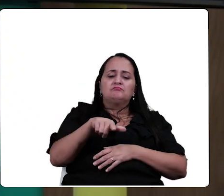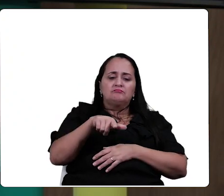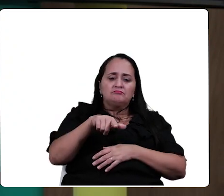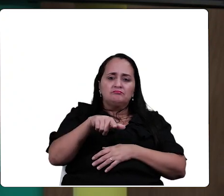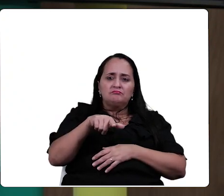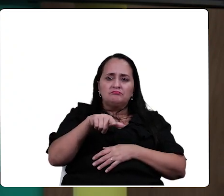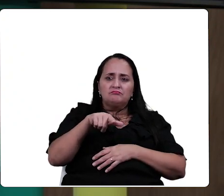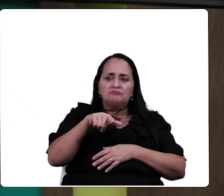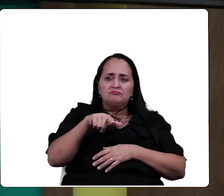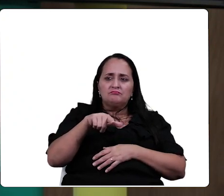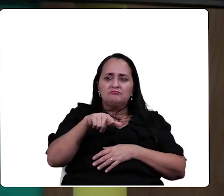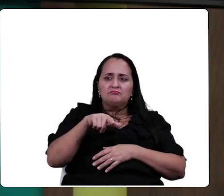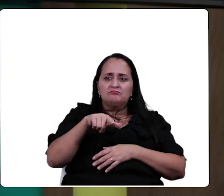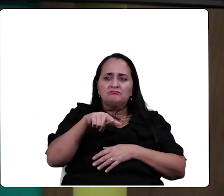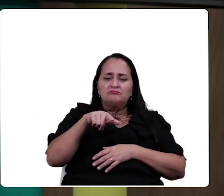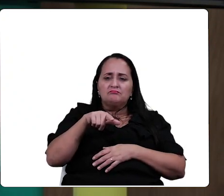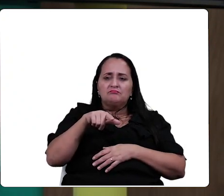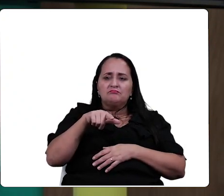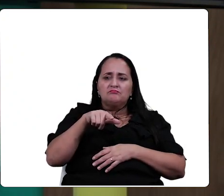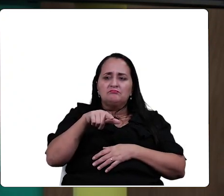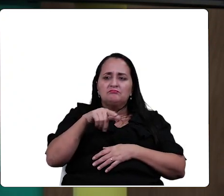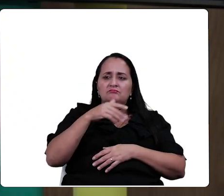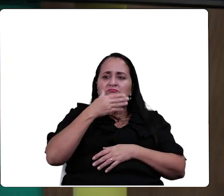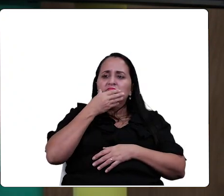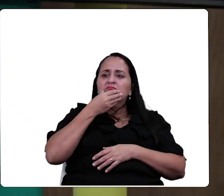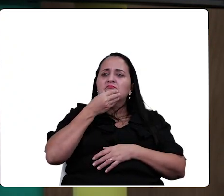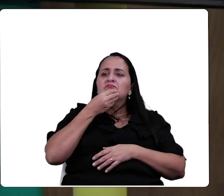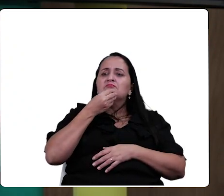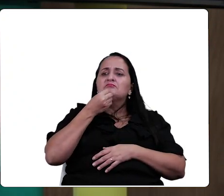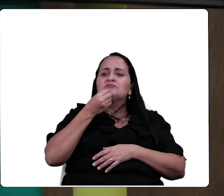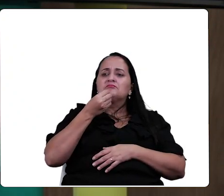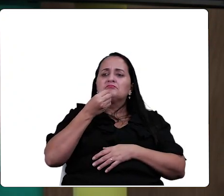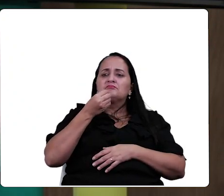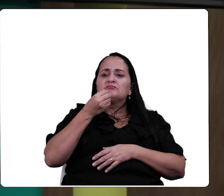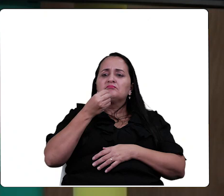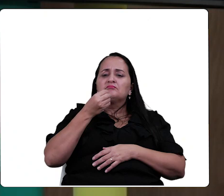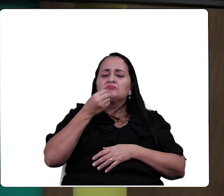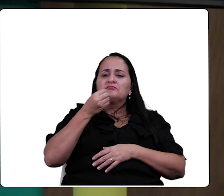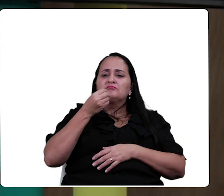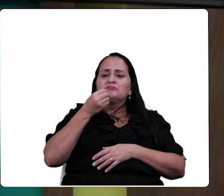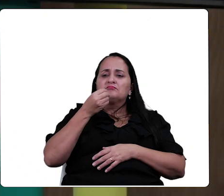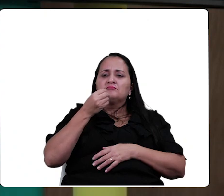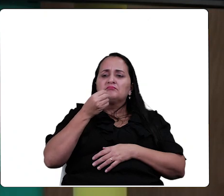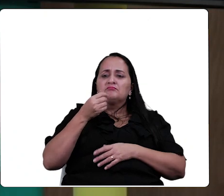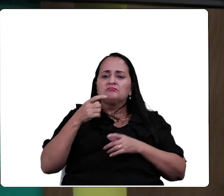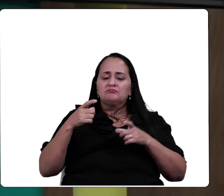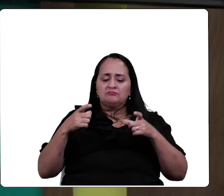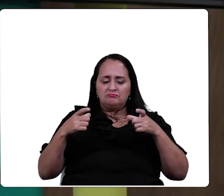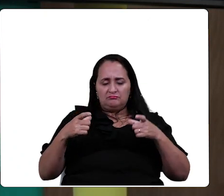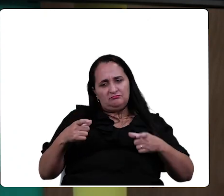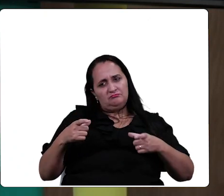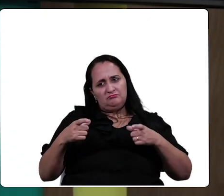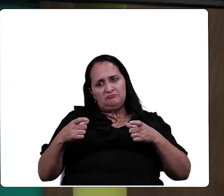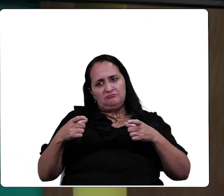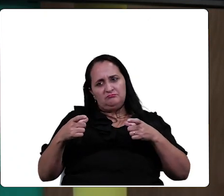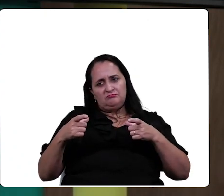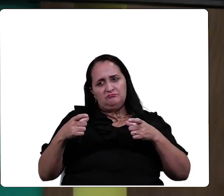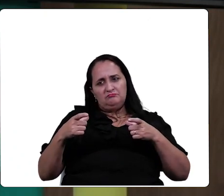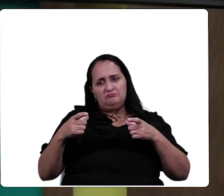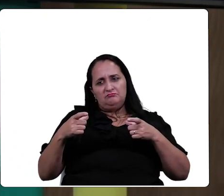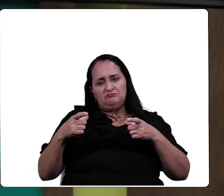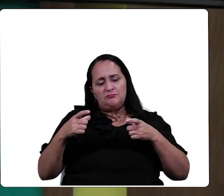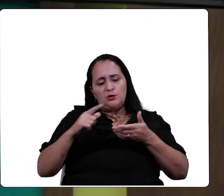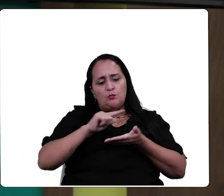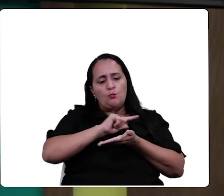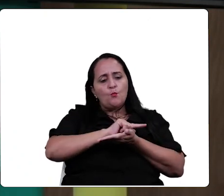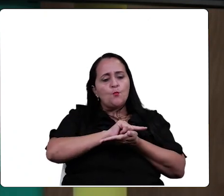O garfo foi lançado aí para ele, para esse ser humano. E ele está com um prato